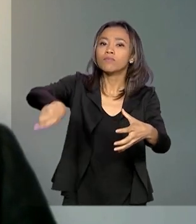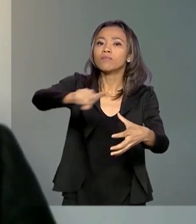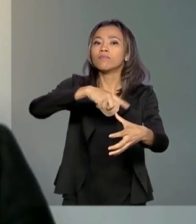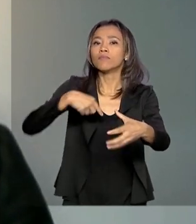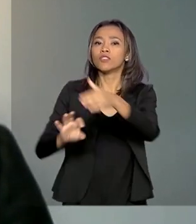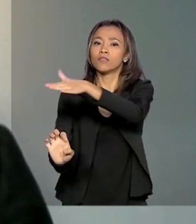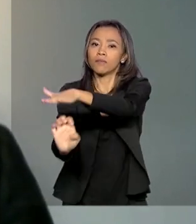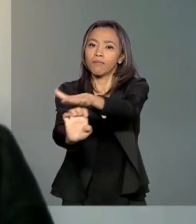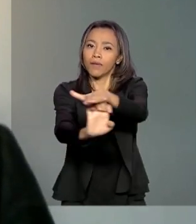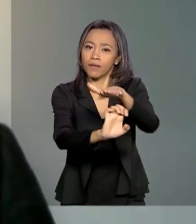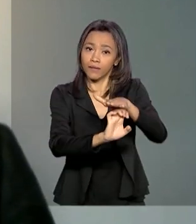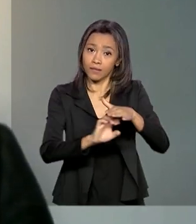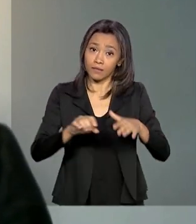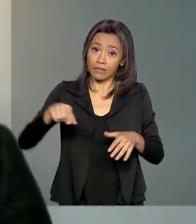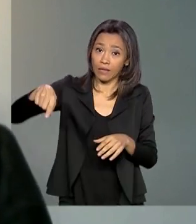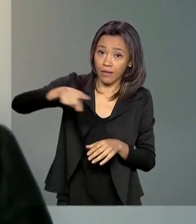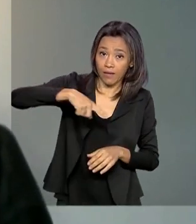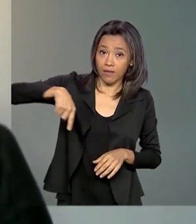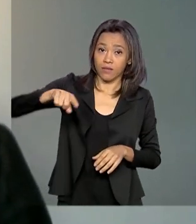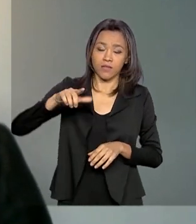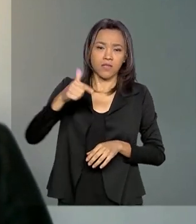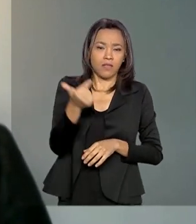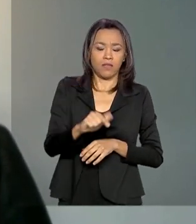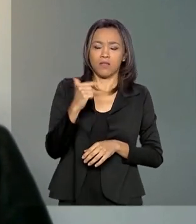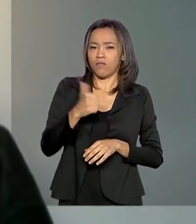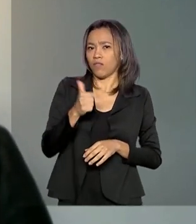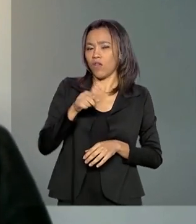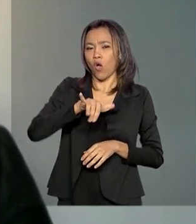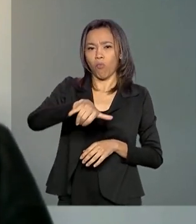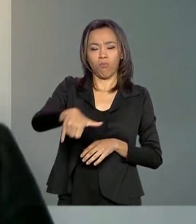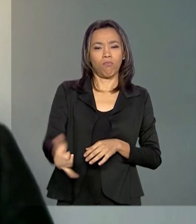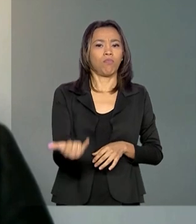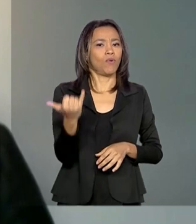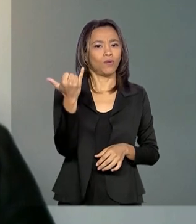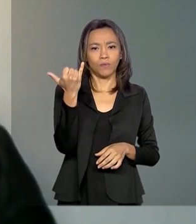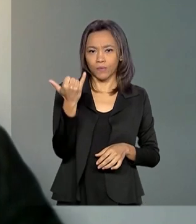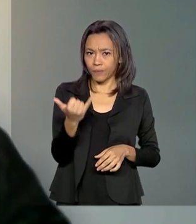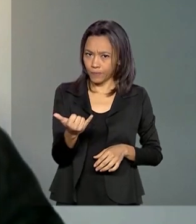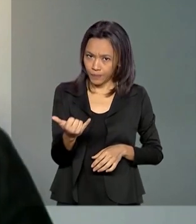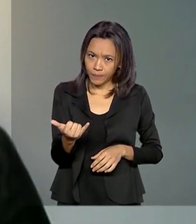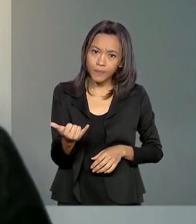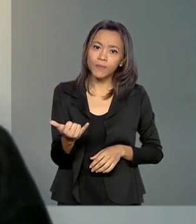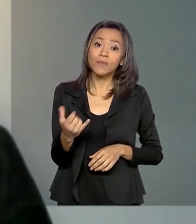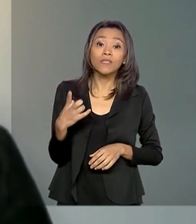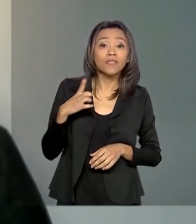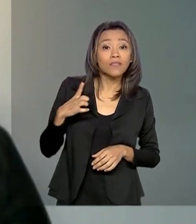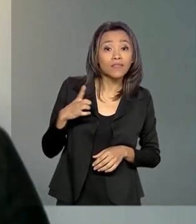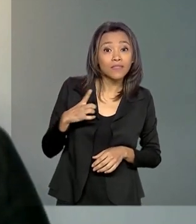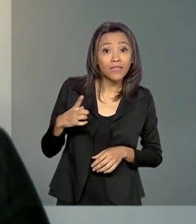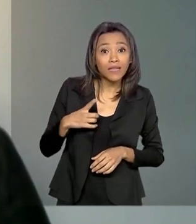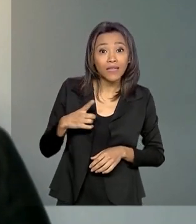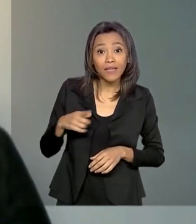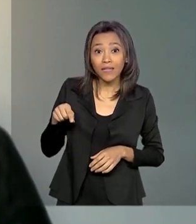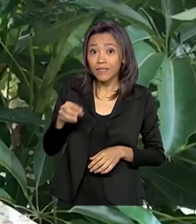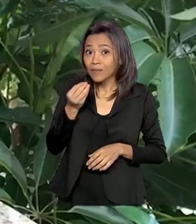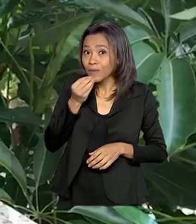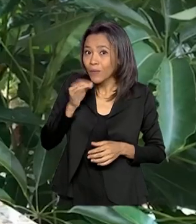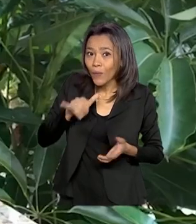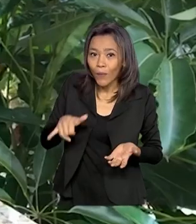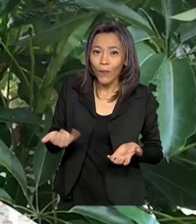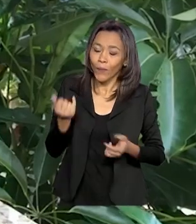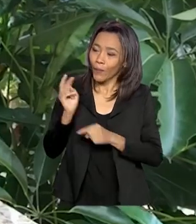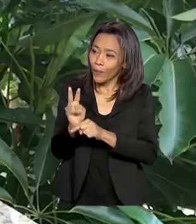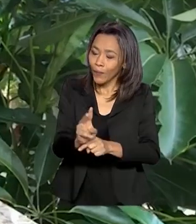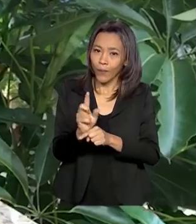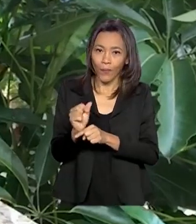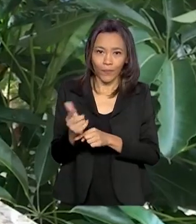que não tem tido a oportunidade de ter essa oferta ultimamente. Para